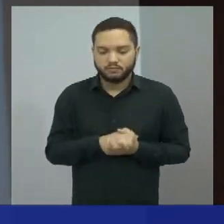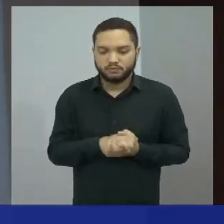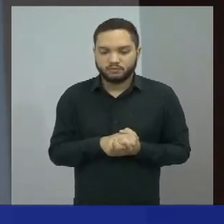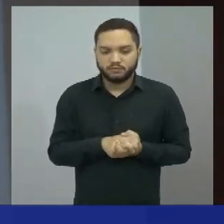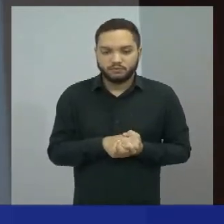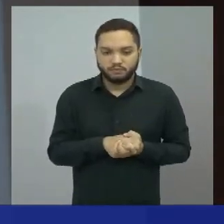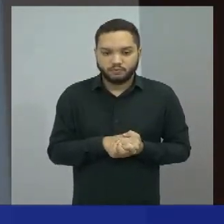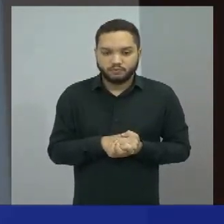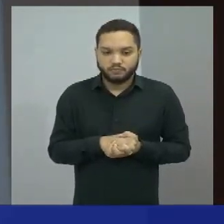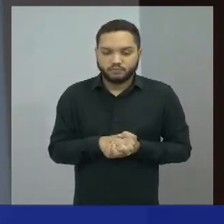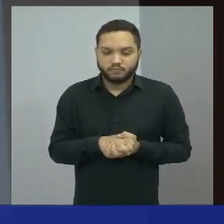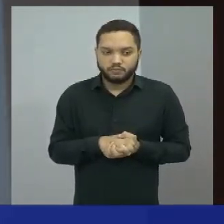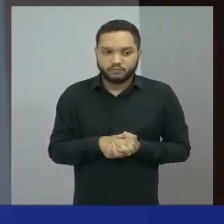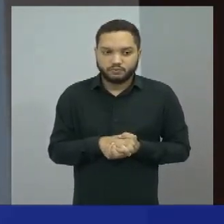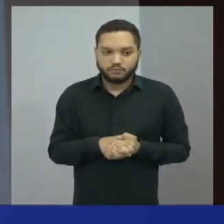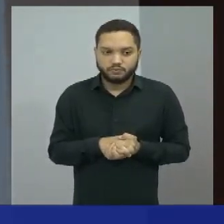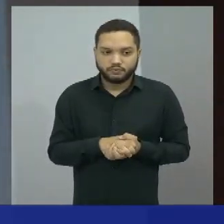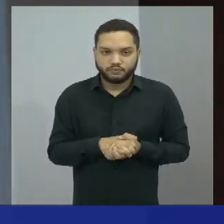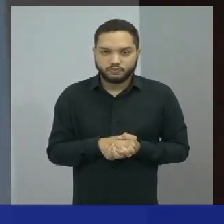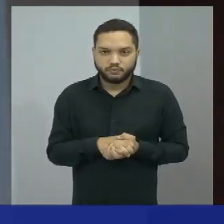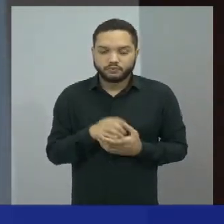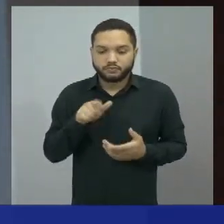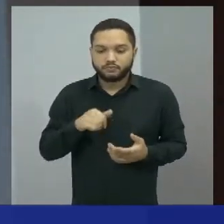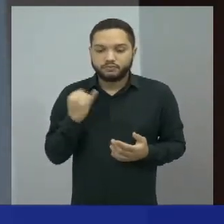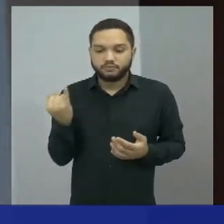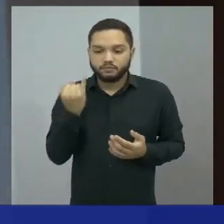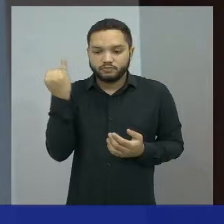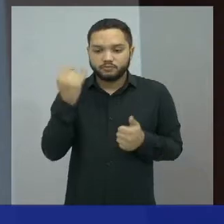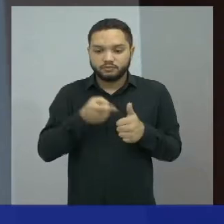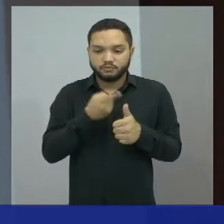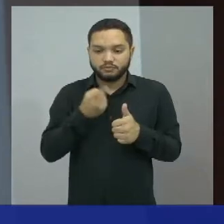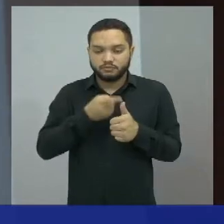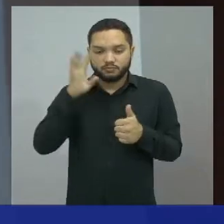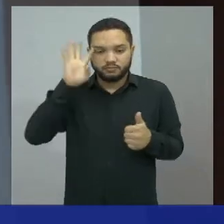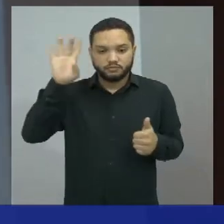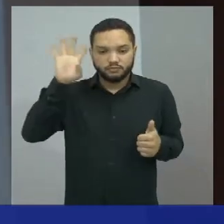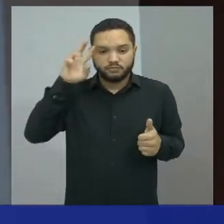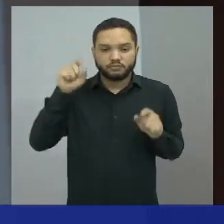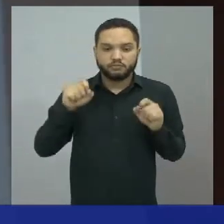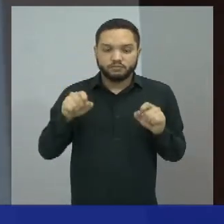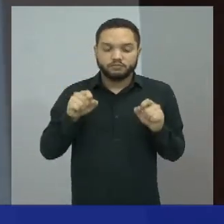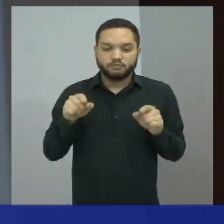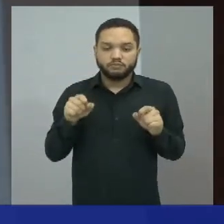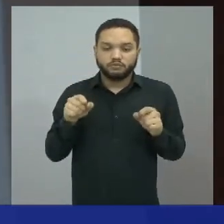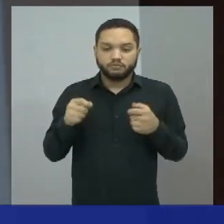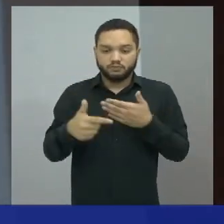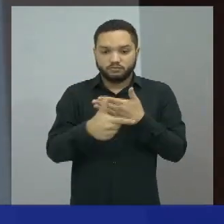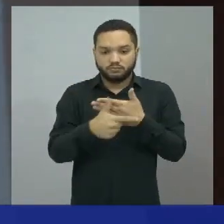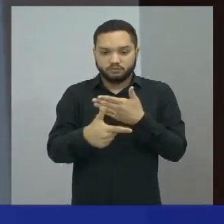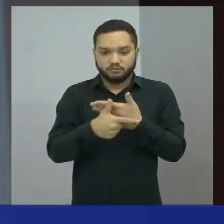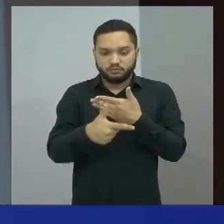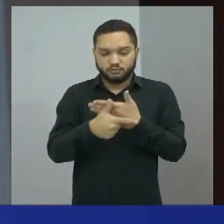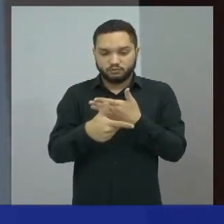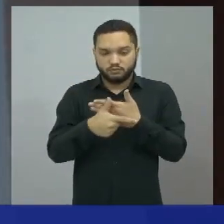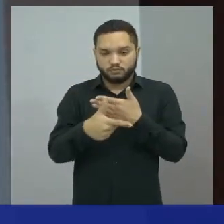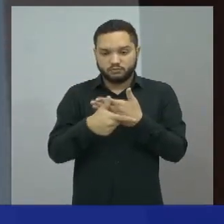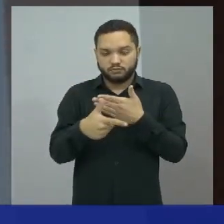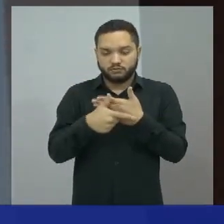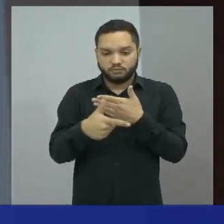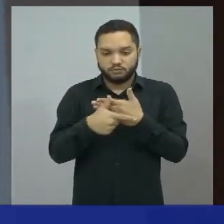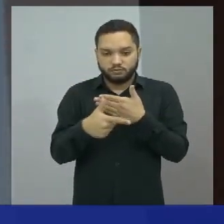É importante a gente pensar, inicialmente, a função dessas normas, dessas leis que nós